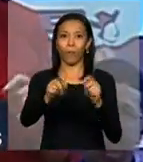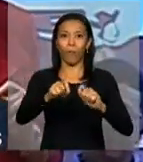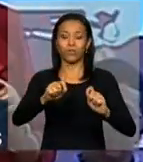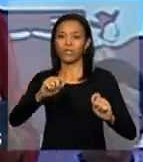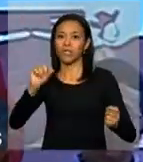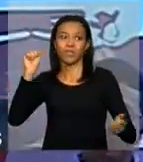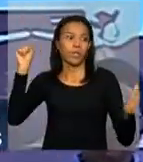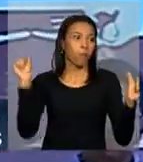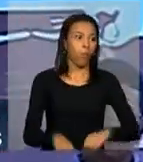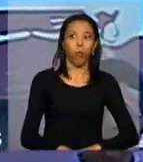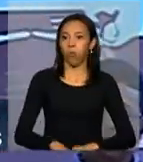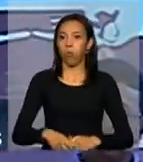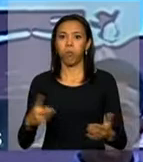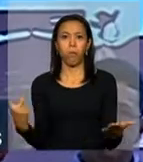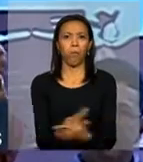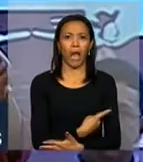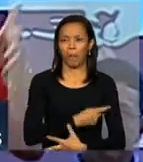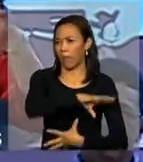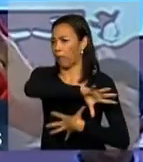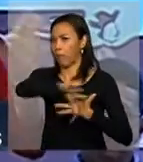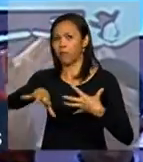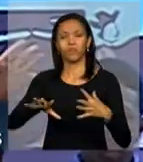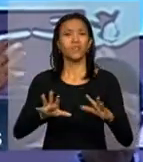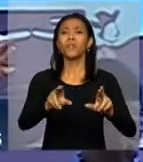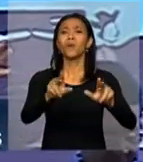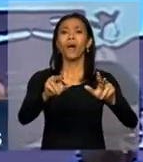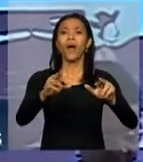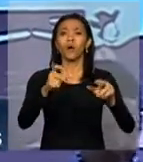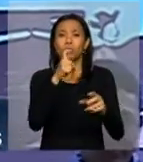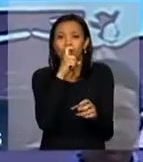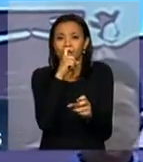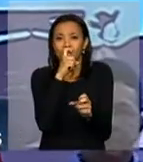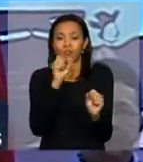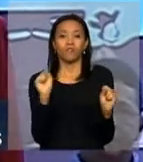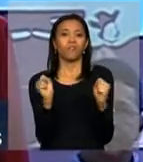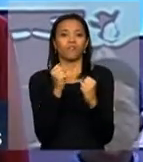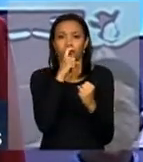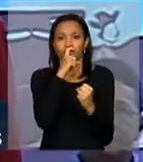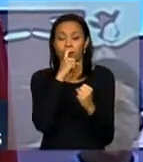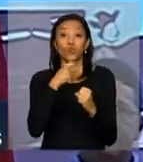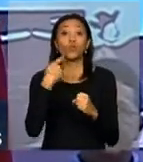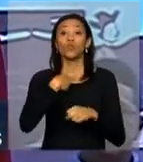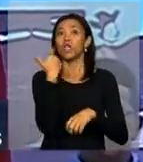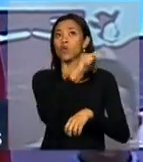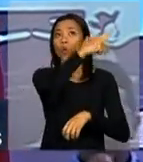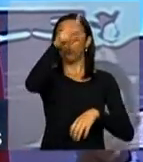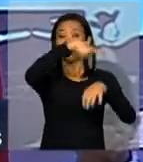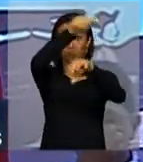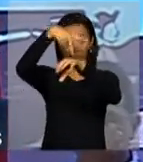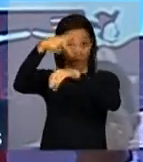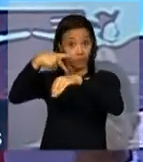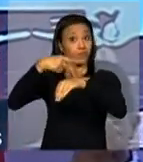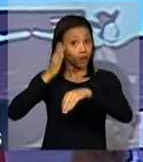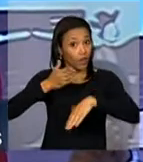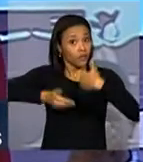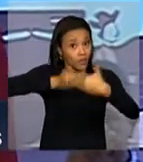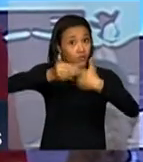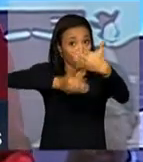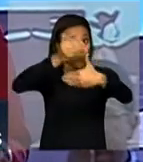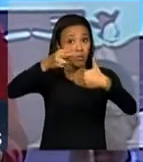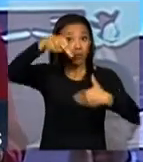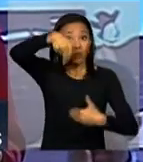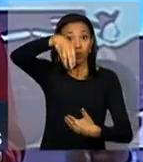catástrofe. Assim como o inverno nos países desenvolvidos do